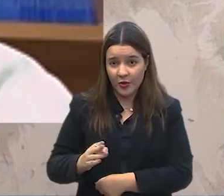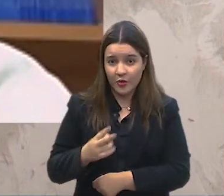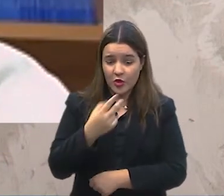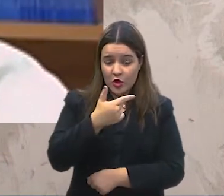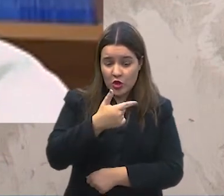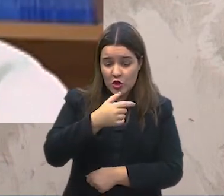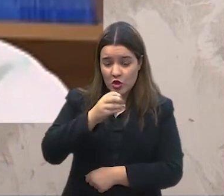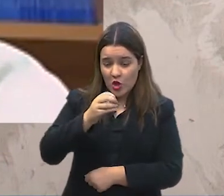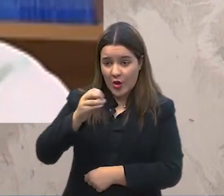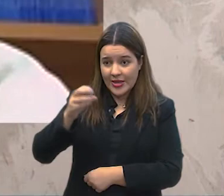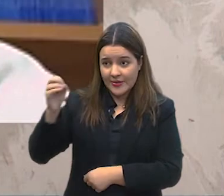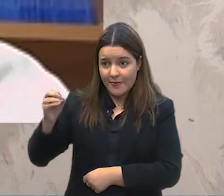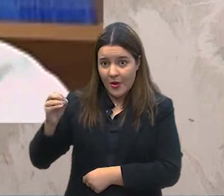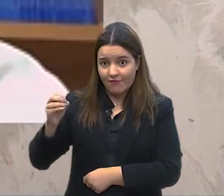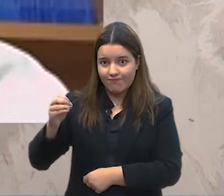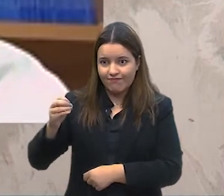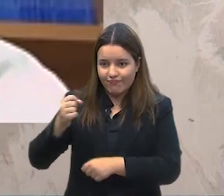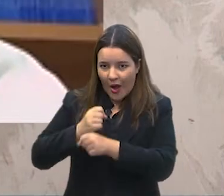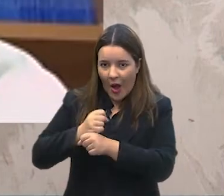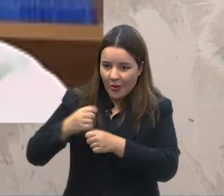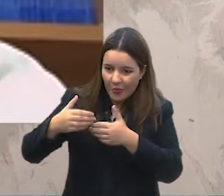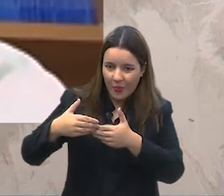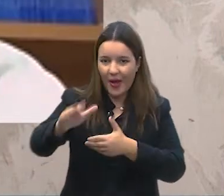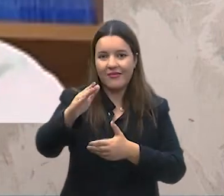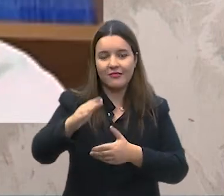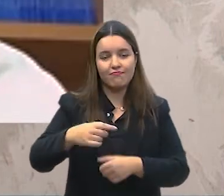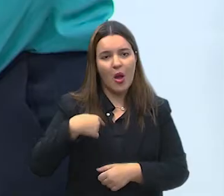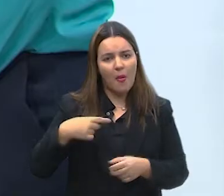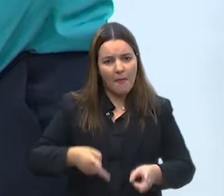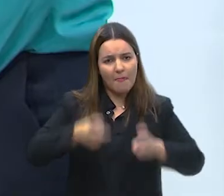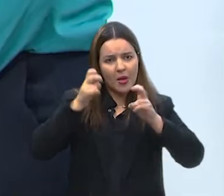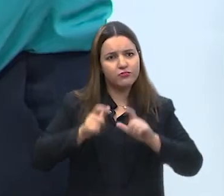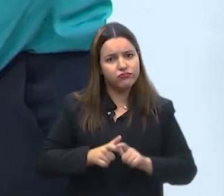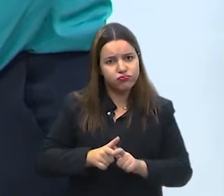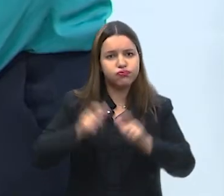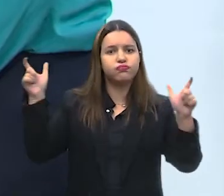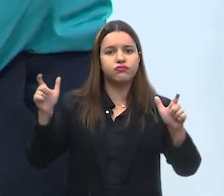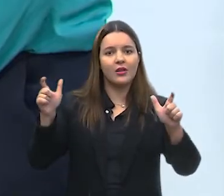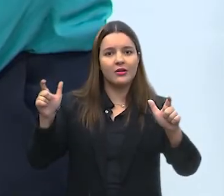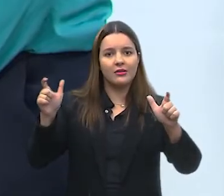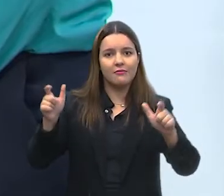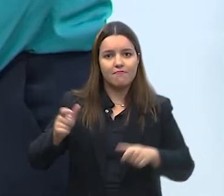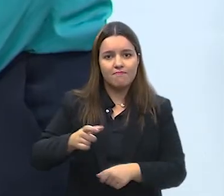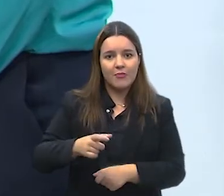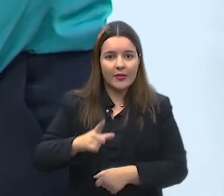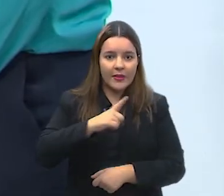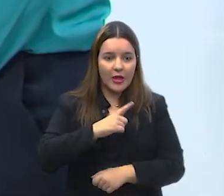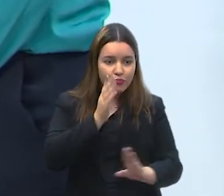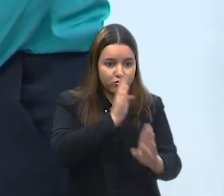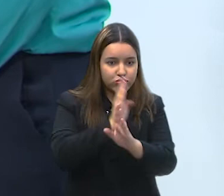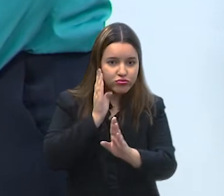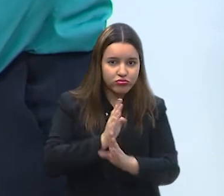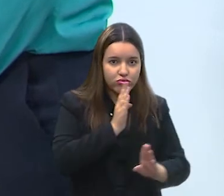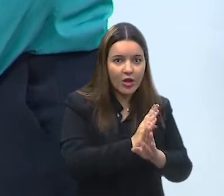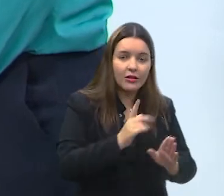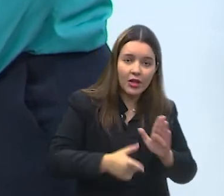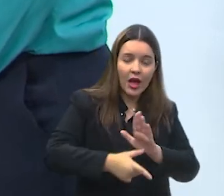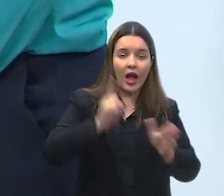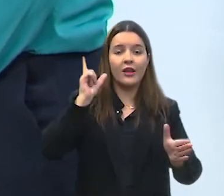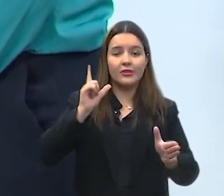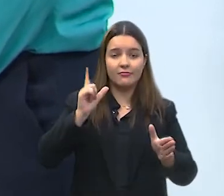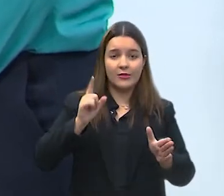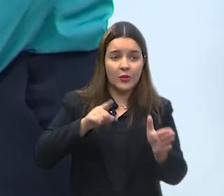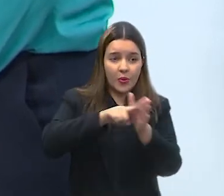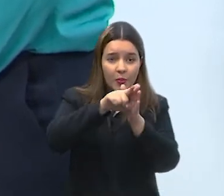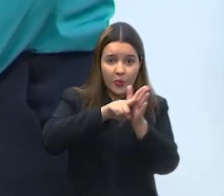2000, a gente percebeu um aumento bastante importante no número de diagnósticos. Veja que coisa interessante, né? O